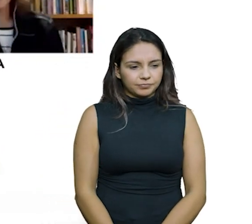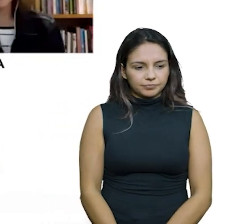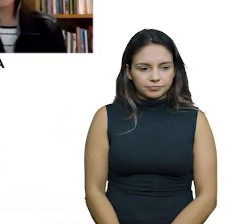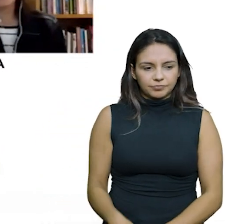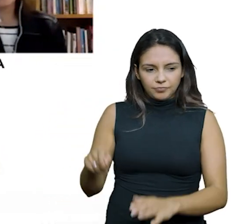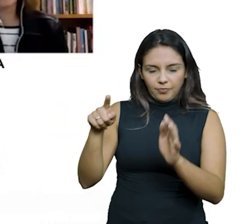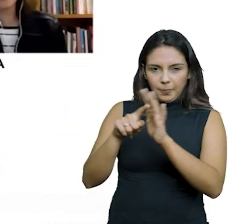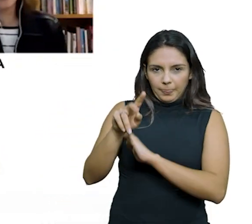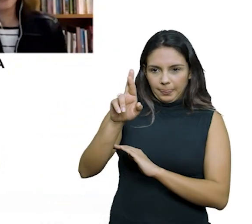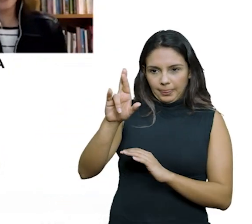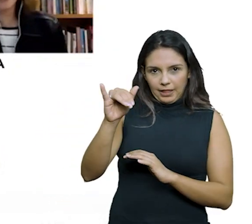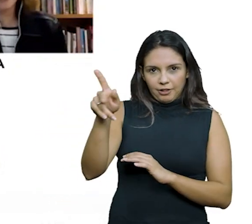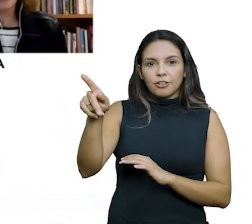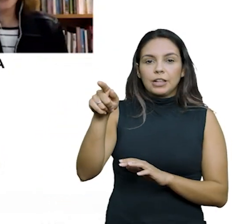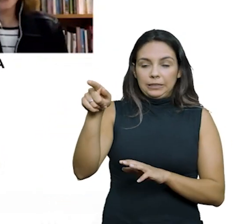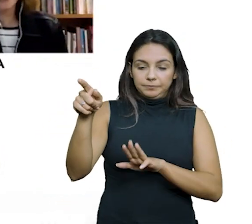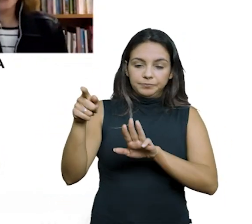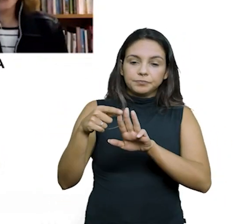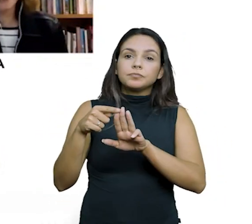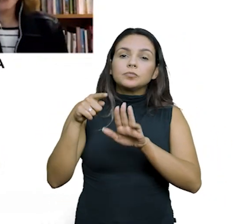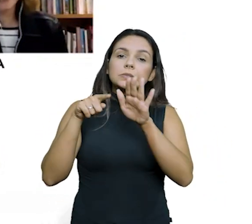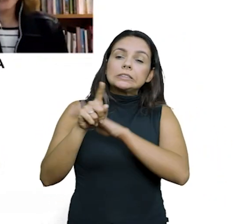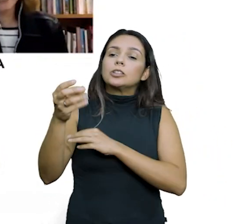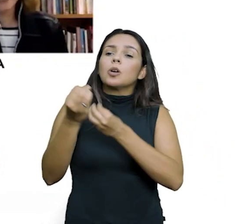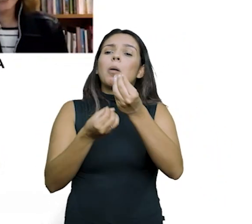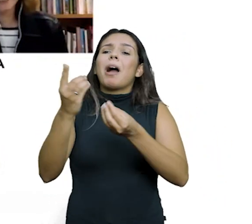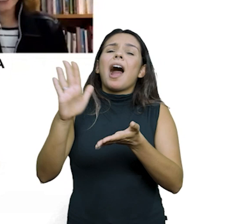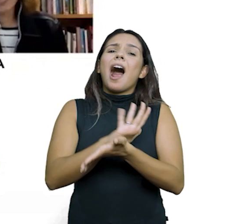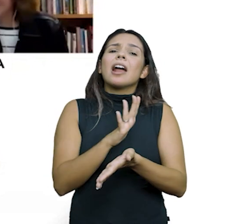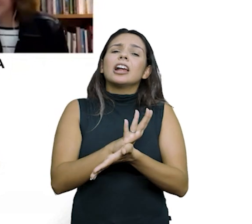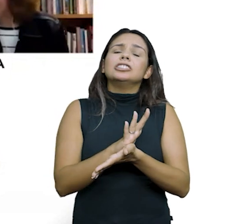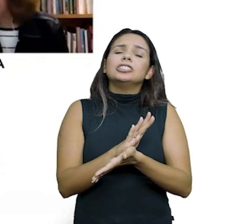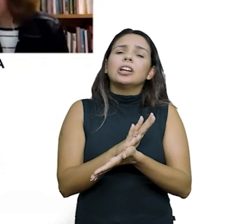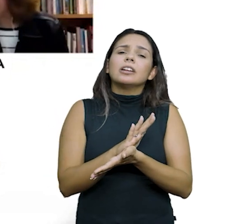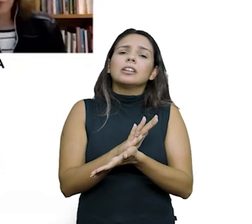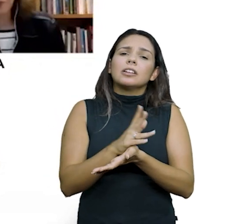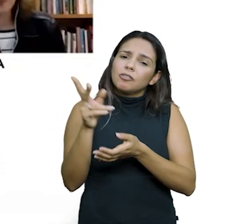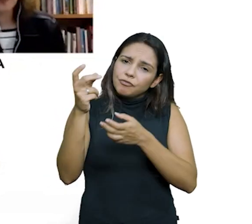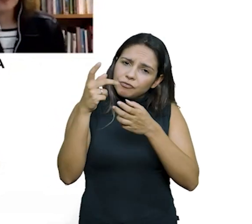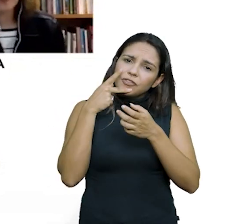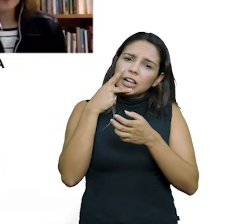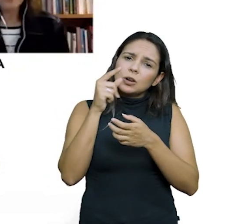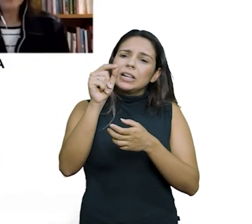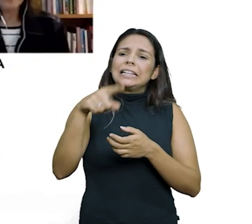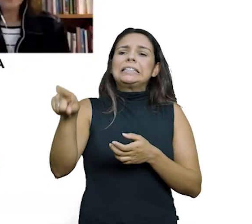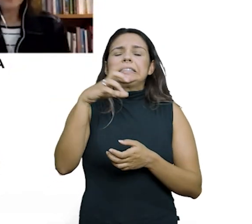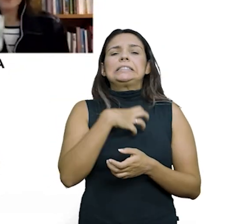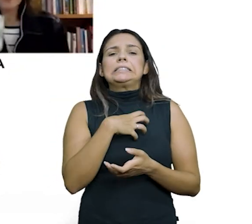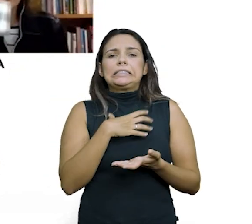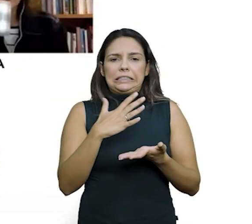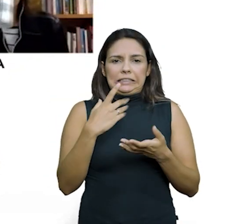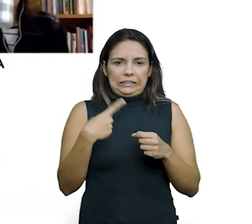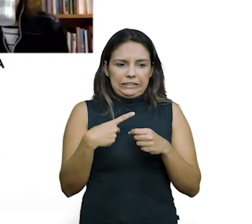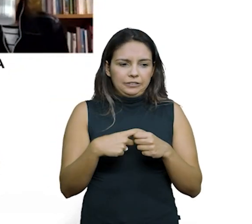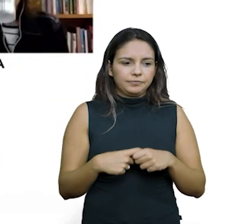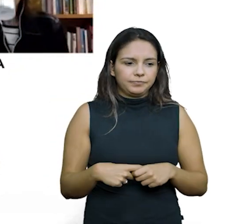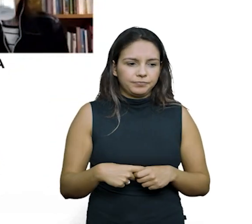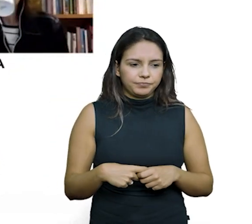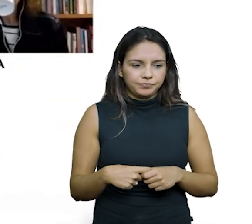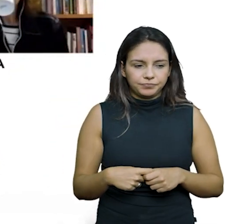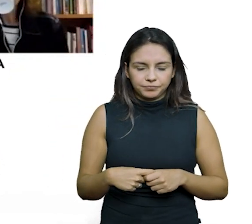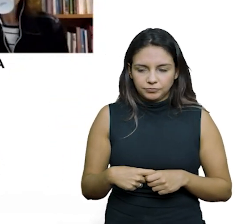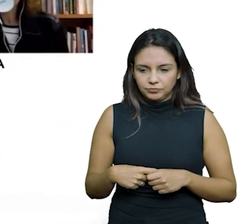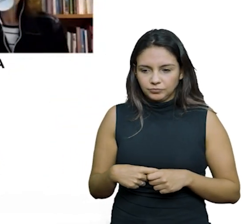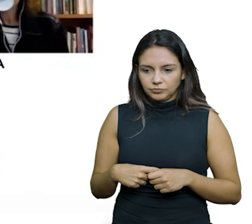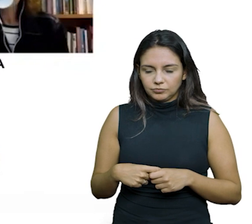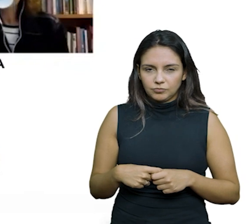Rafa, fala de Araxá um pouquinho aí, como é que está o ambiente, o que vocês estão sentindo aí na cidade? Nossa,